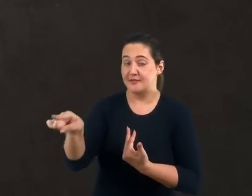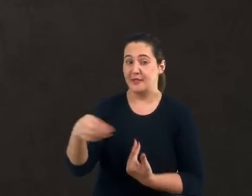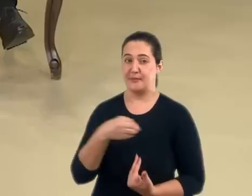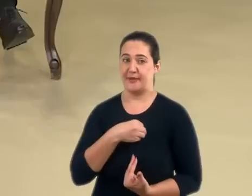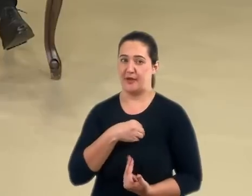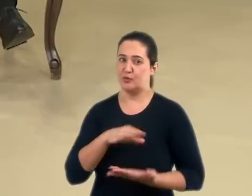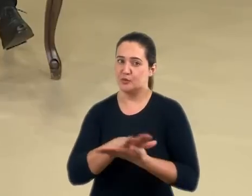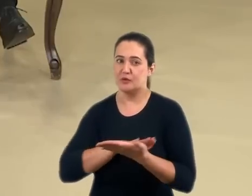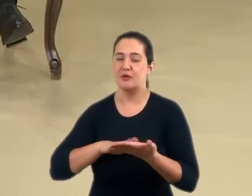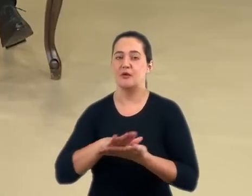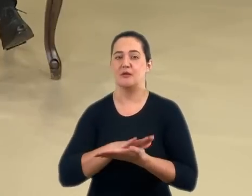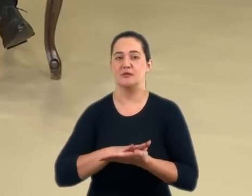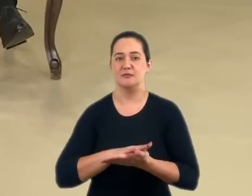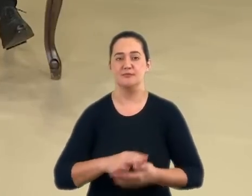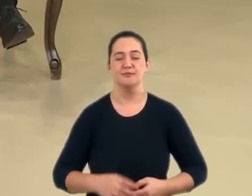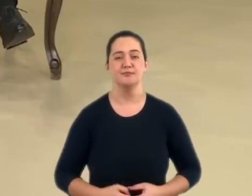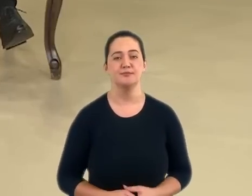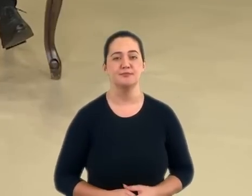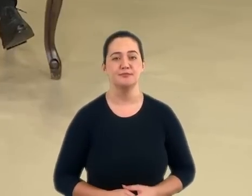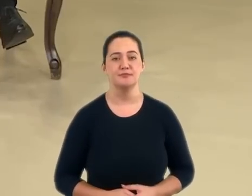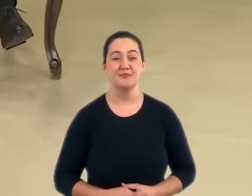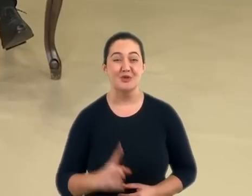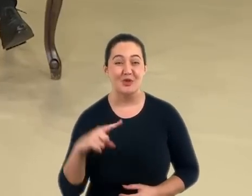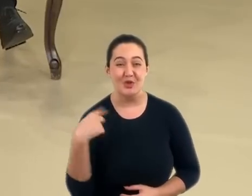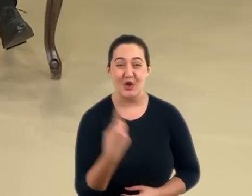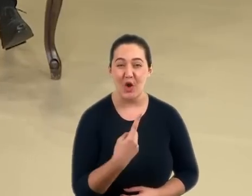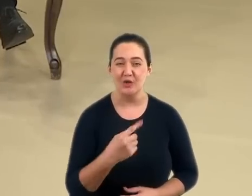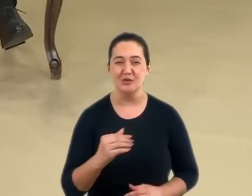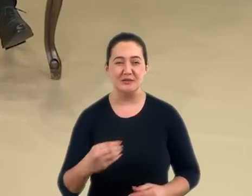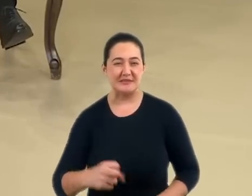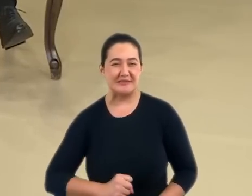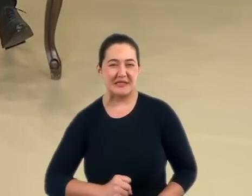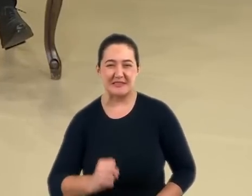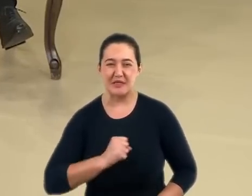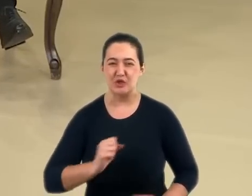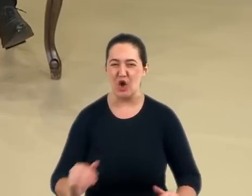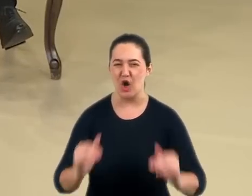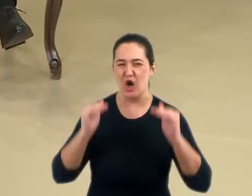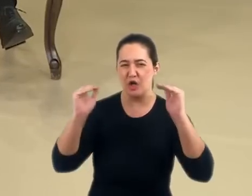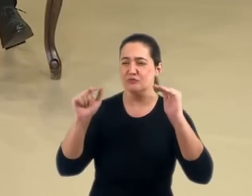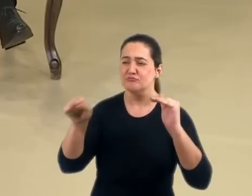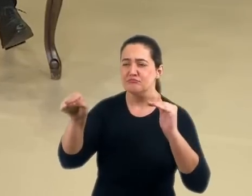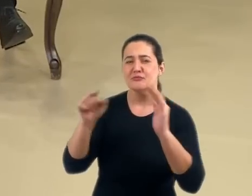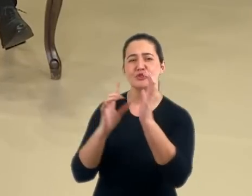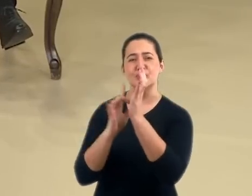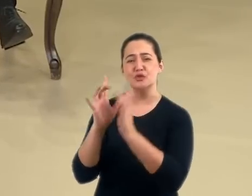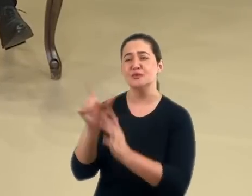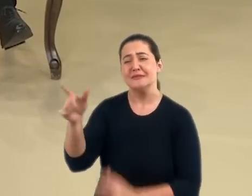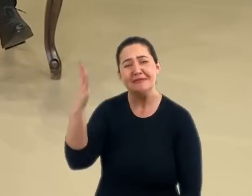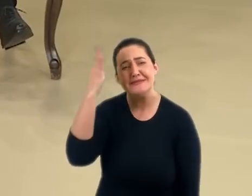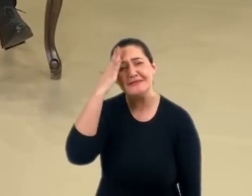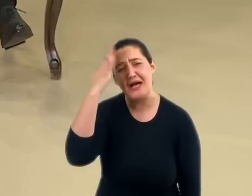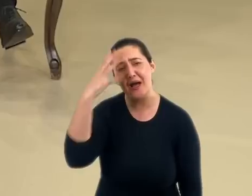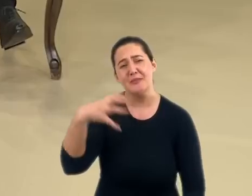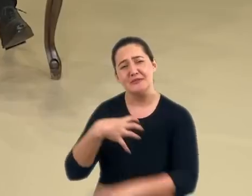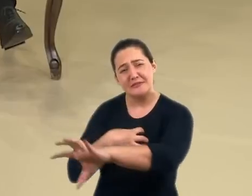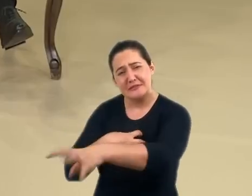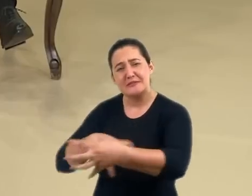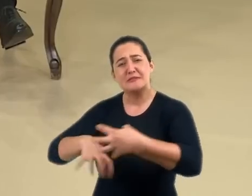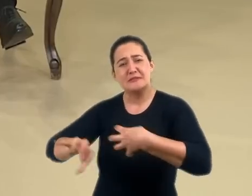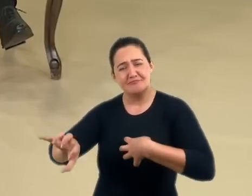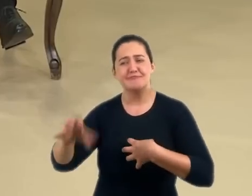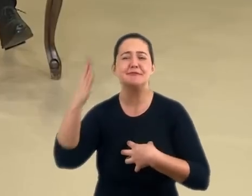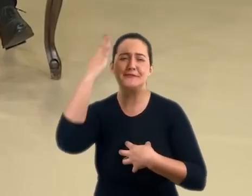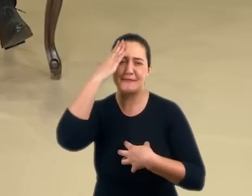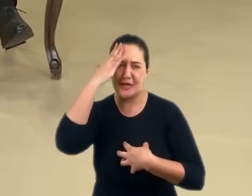15. O nosso sumo sacerdote, Jesus, entende exatamente como é para cada um de nós lutar contra